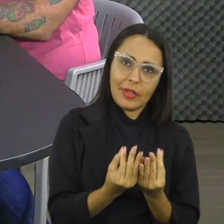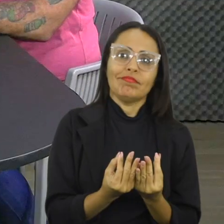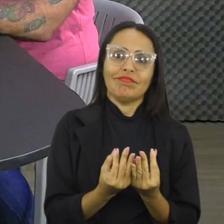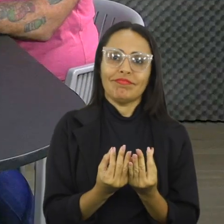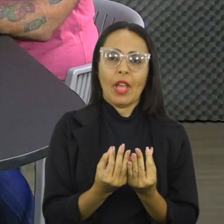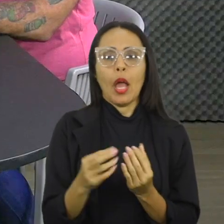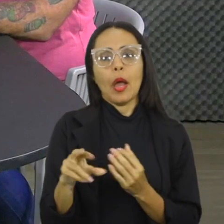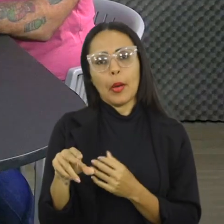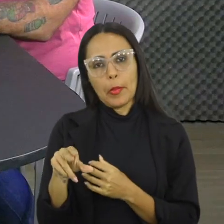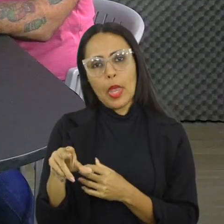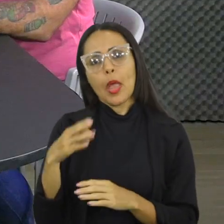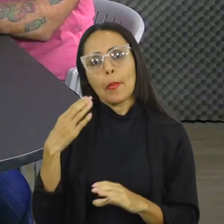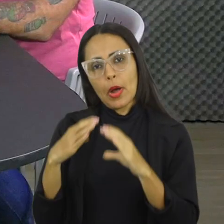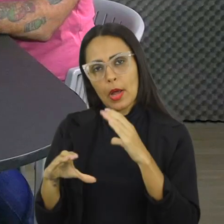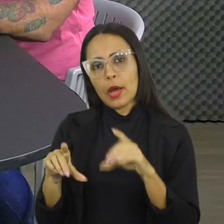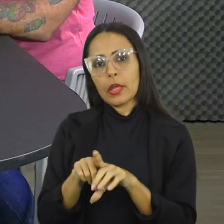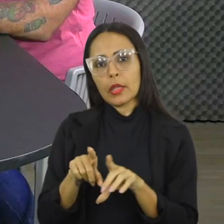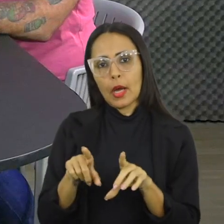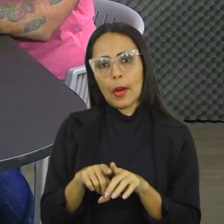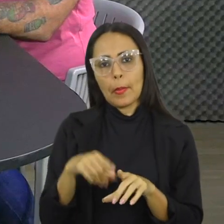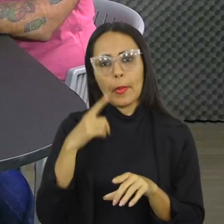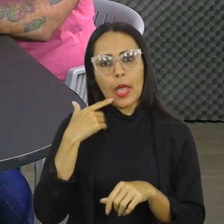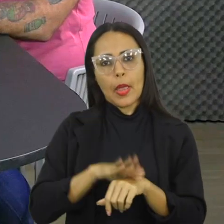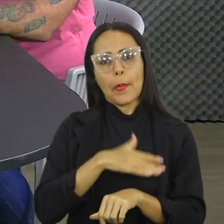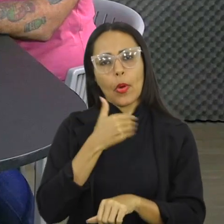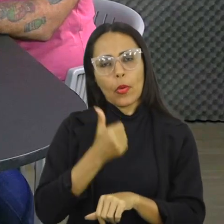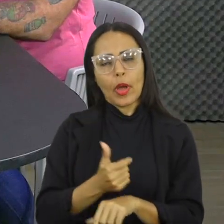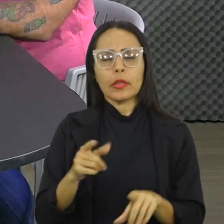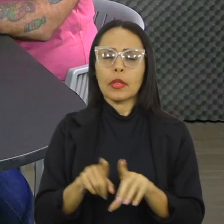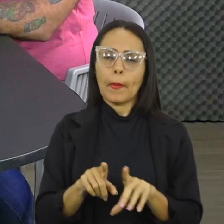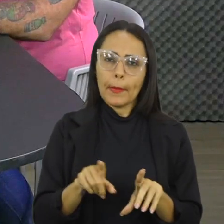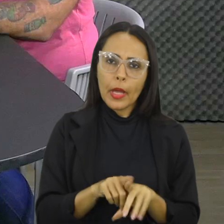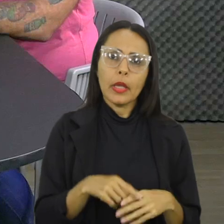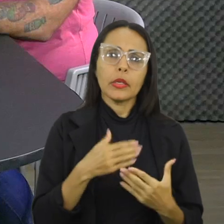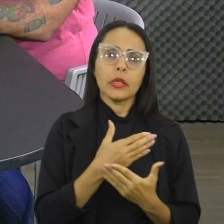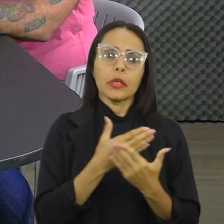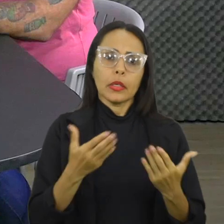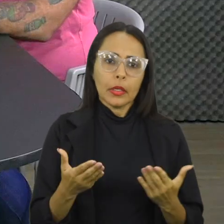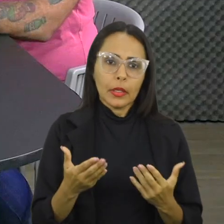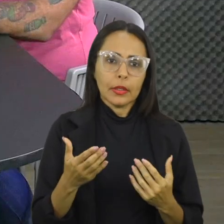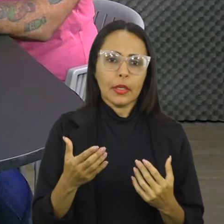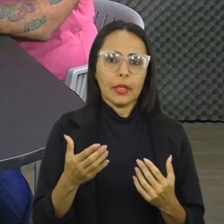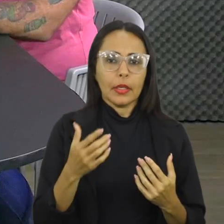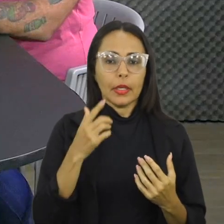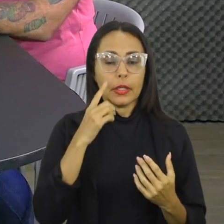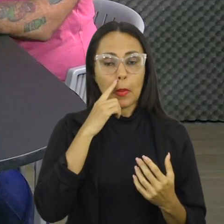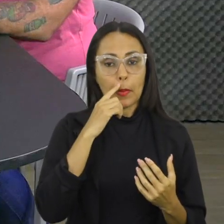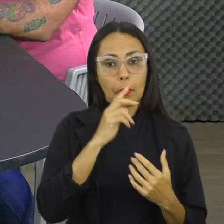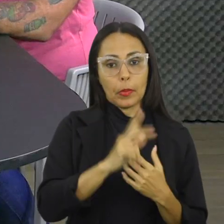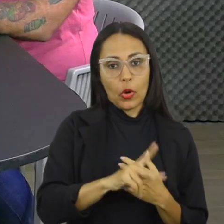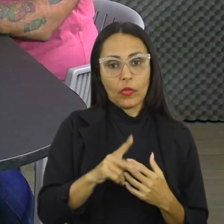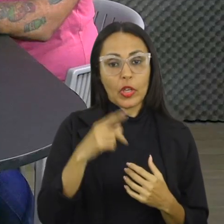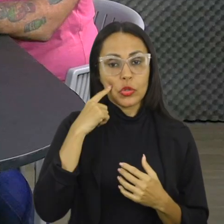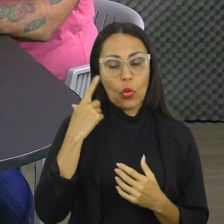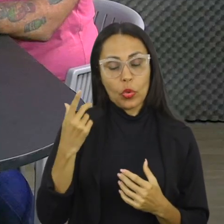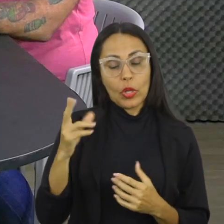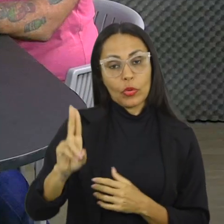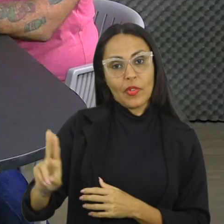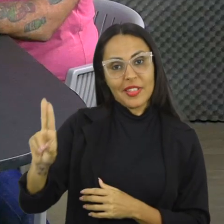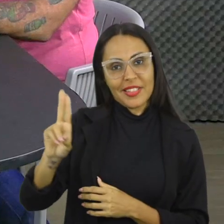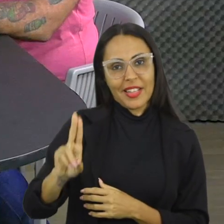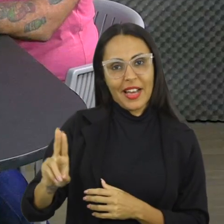irmã canta também, meu cunhado canta, meu marido é músico, professor da universidade. A gente é meio